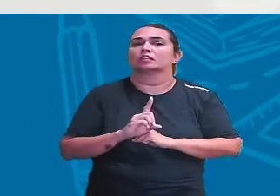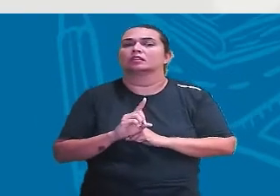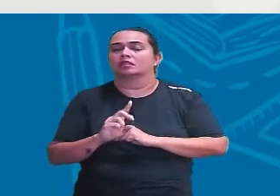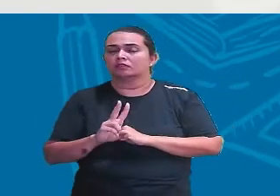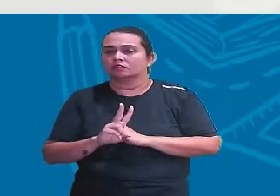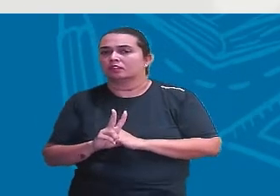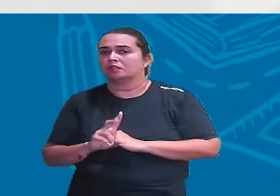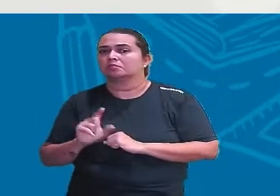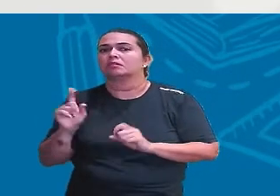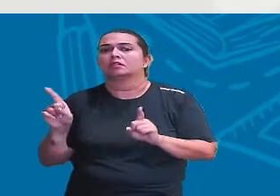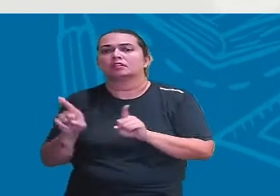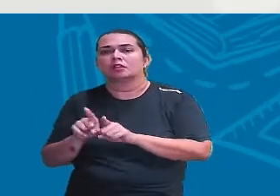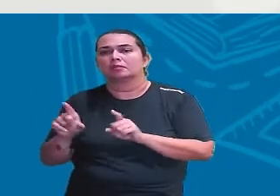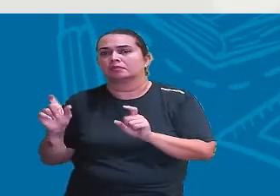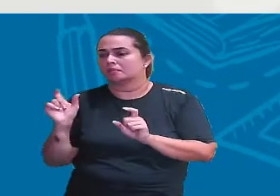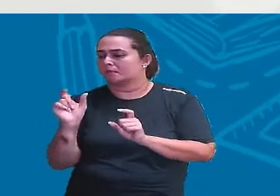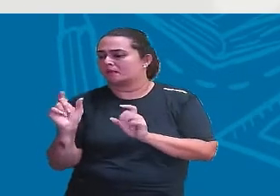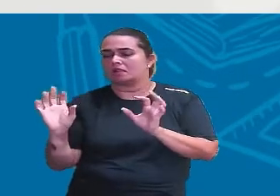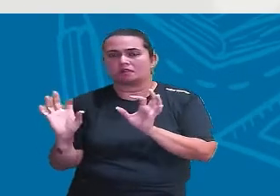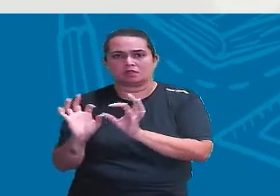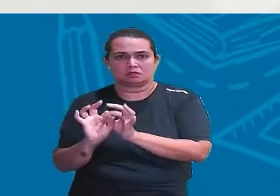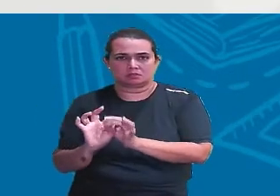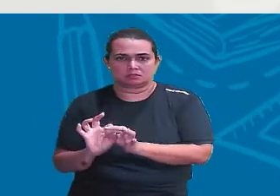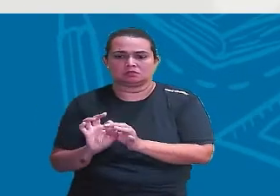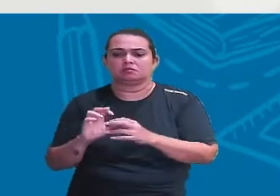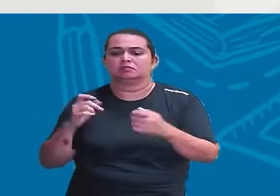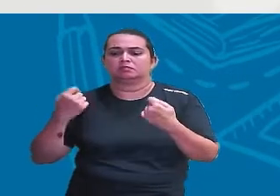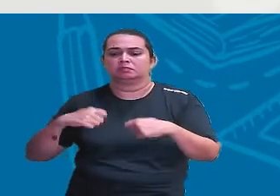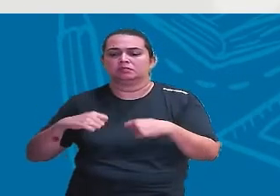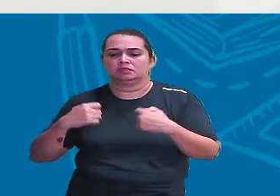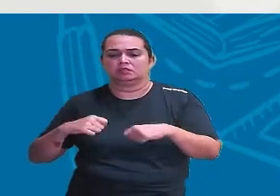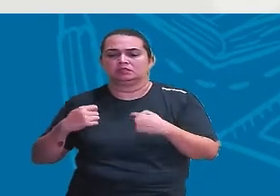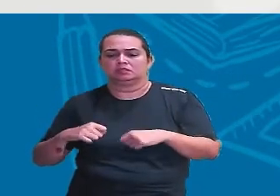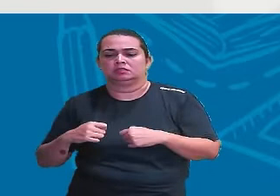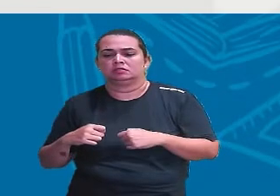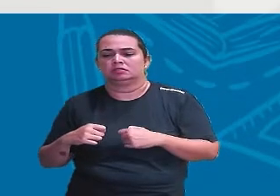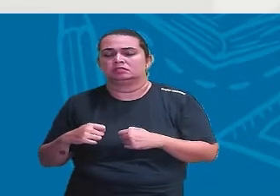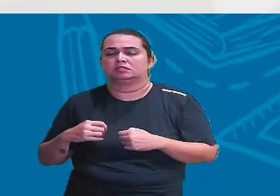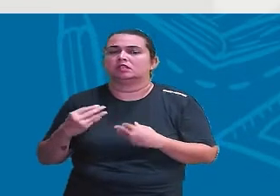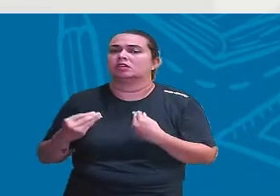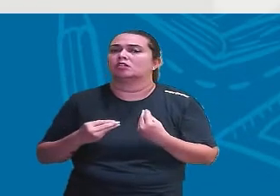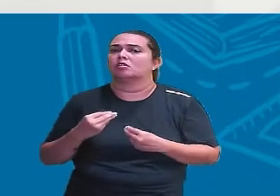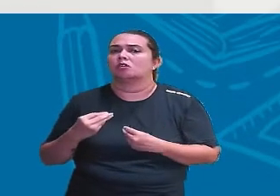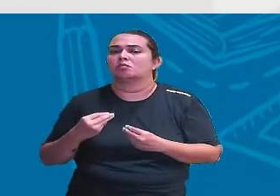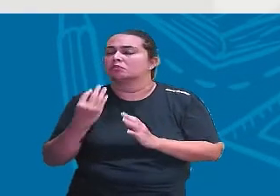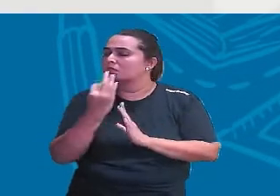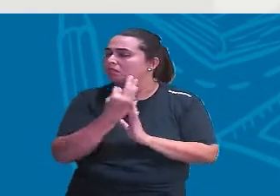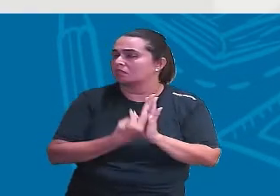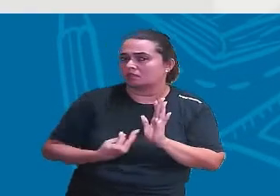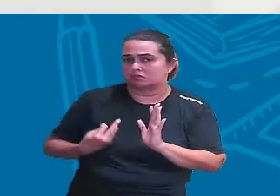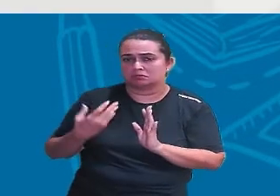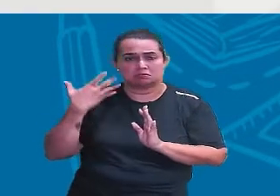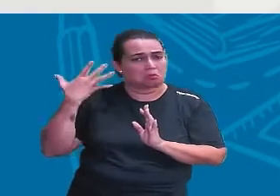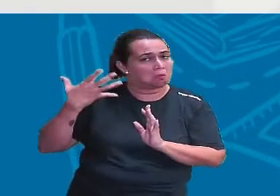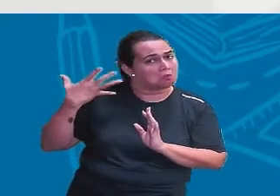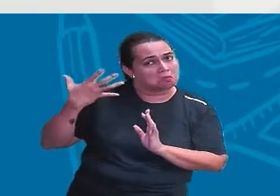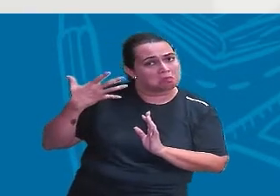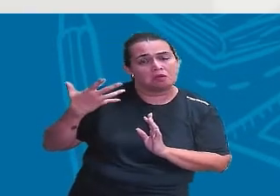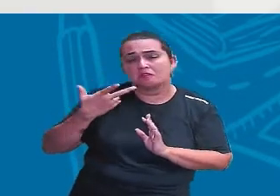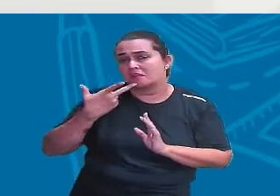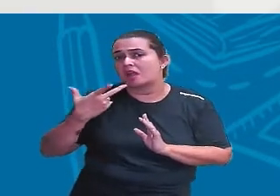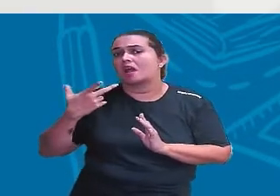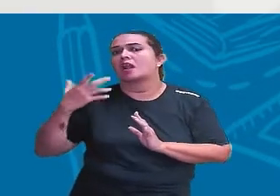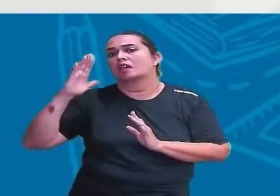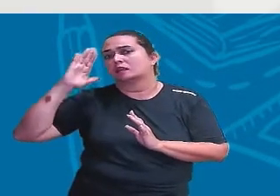como eu já falei anteriormente, eles precisam para que o teu discurso ele tenha coerência, ele tenha